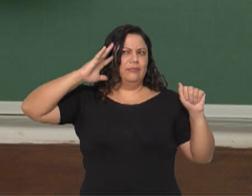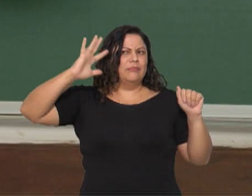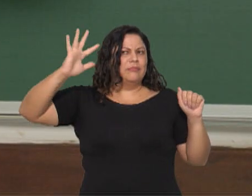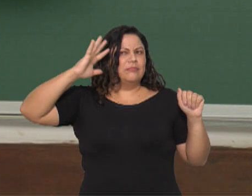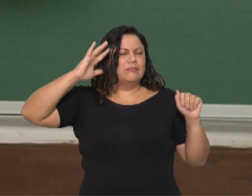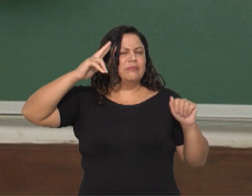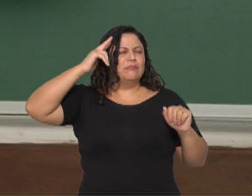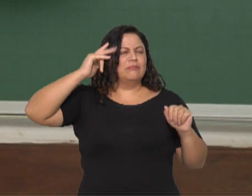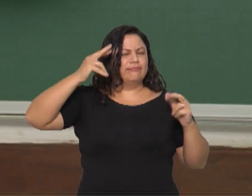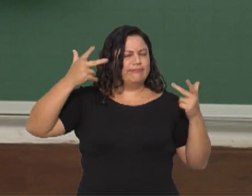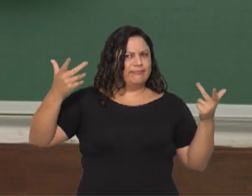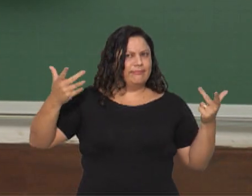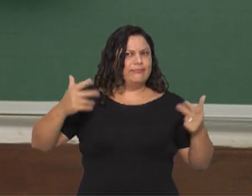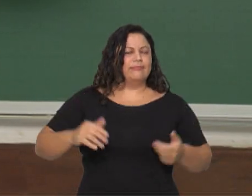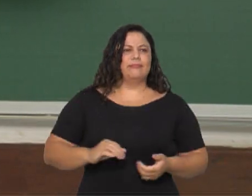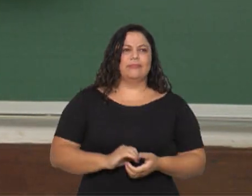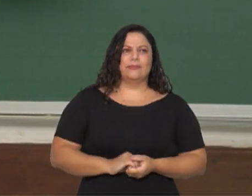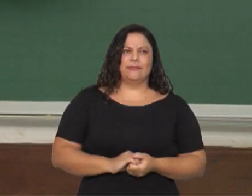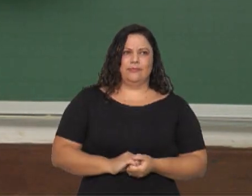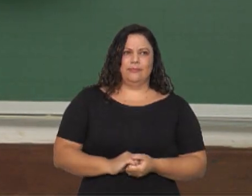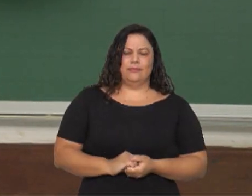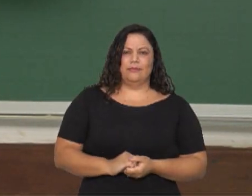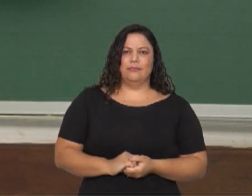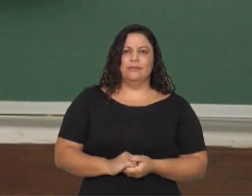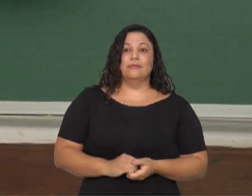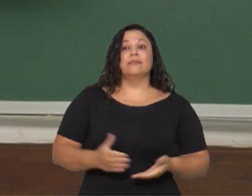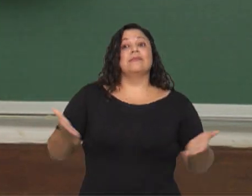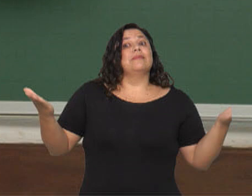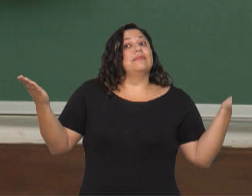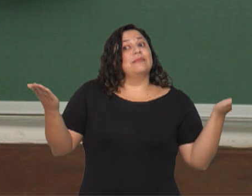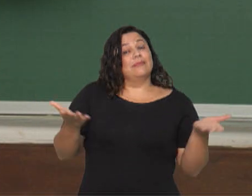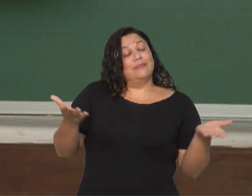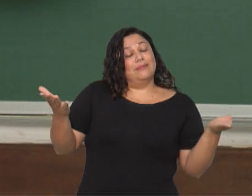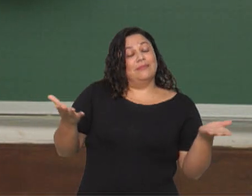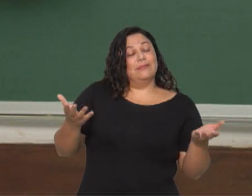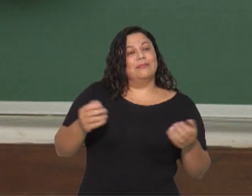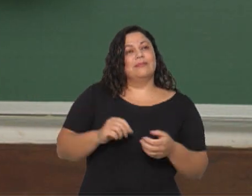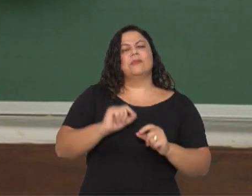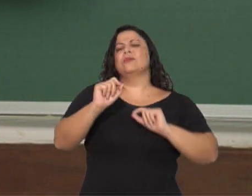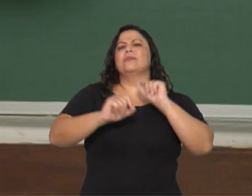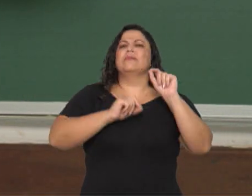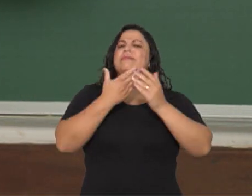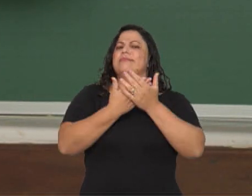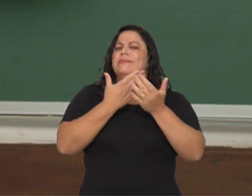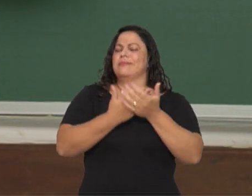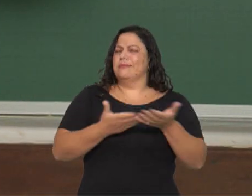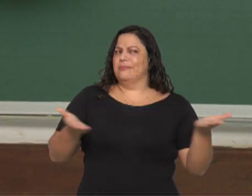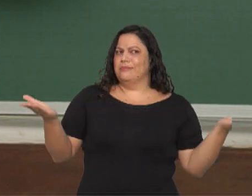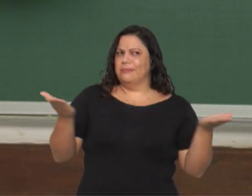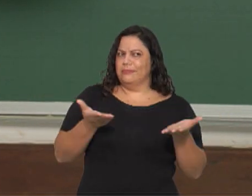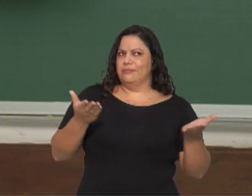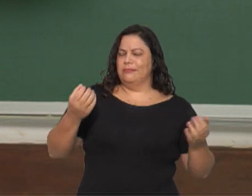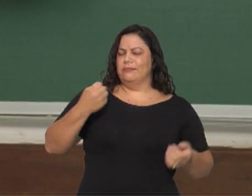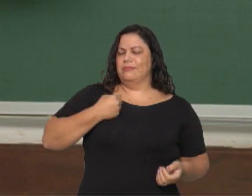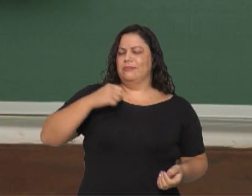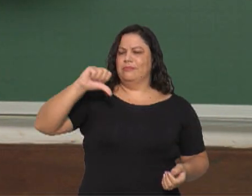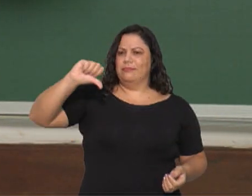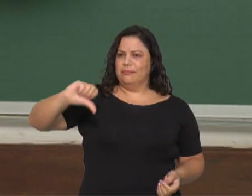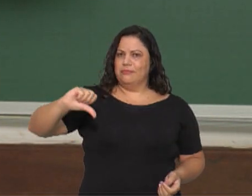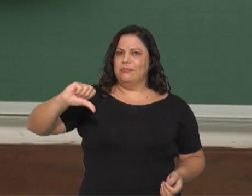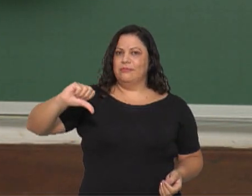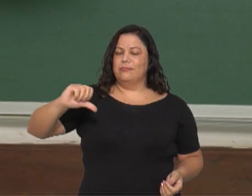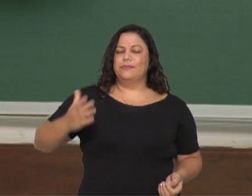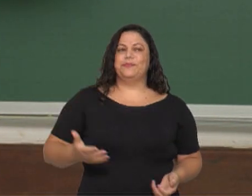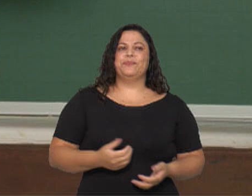ações imaginárias. ¿Sí? Perfeito? Então, que tratamos na classe de hoje? O poema,